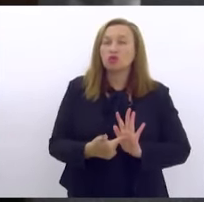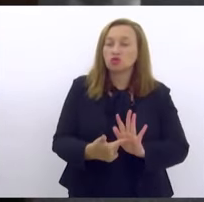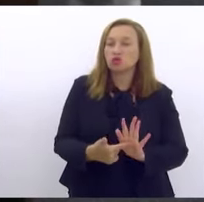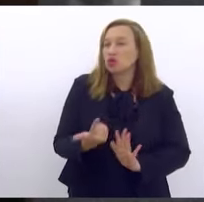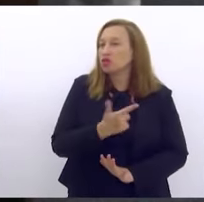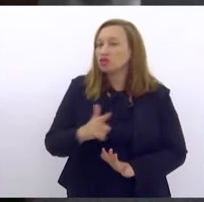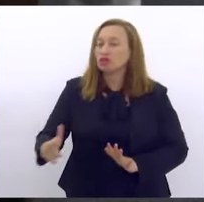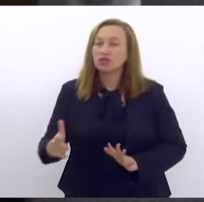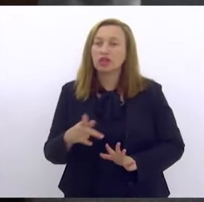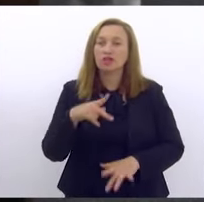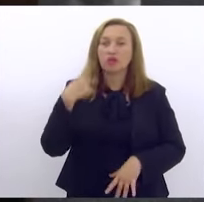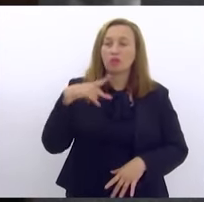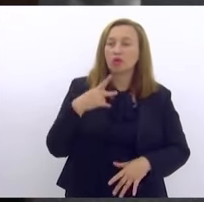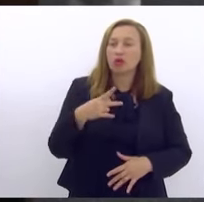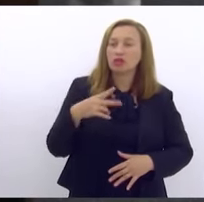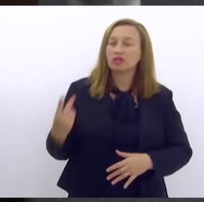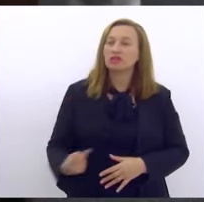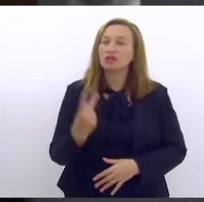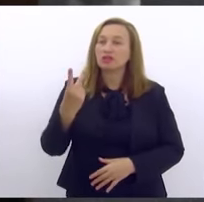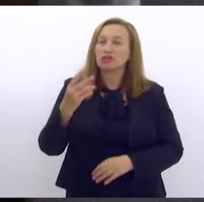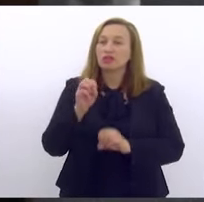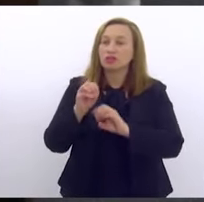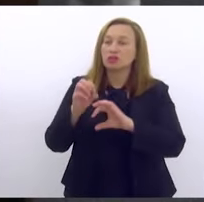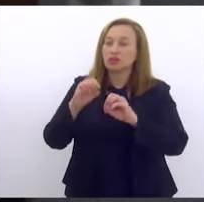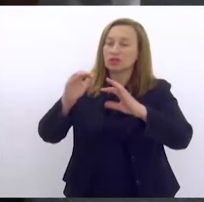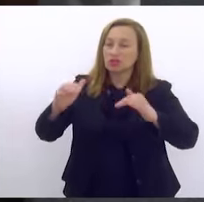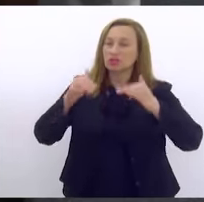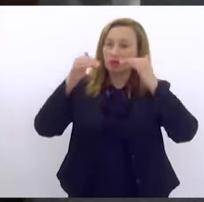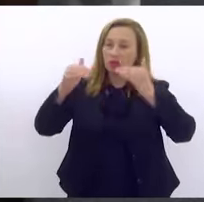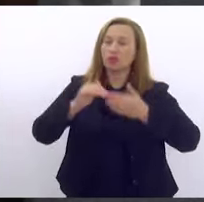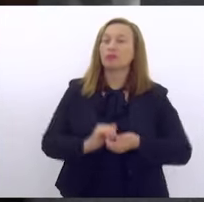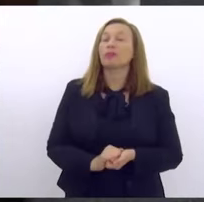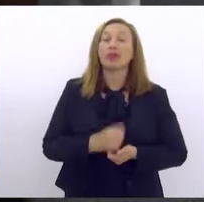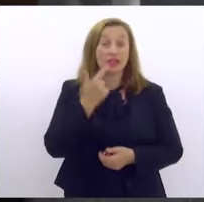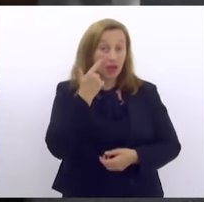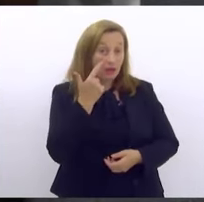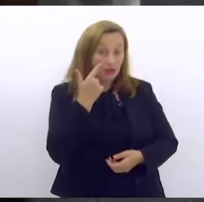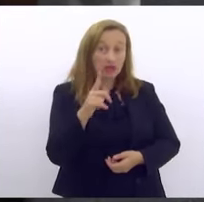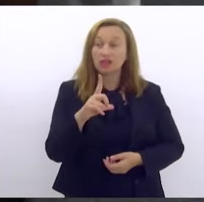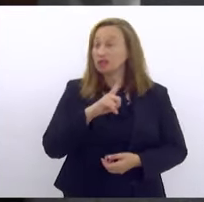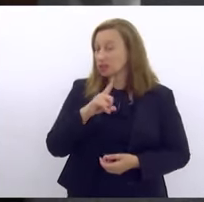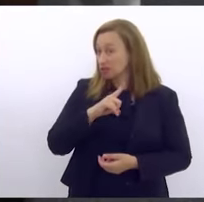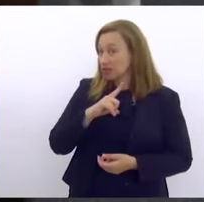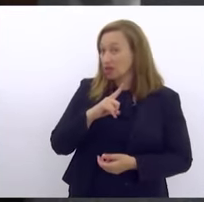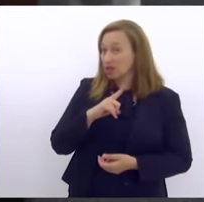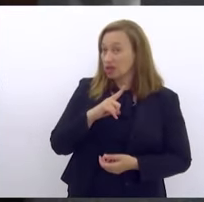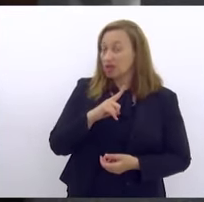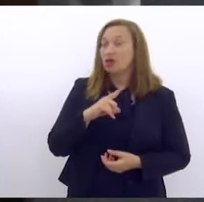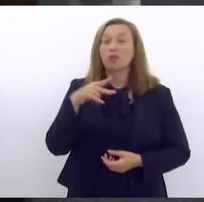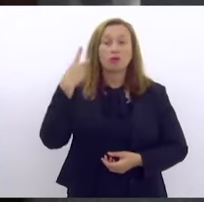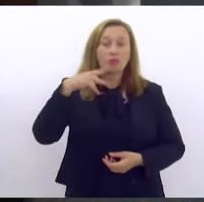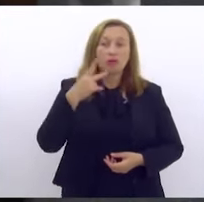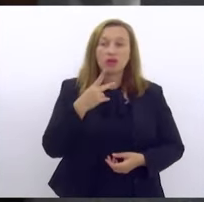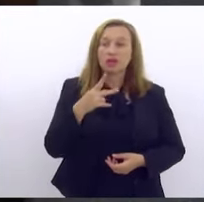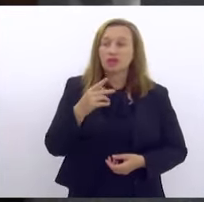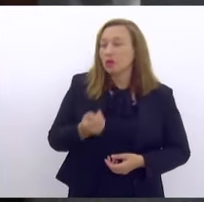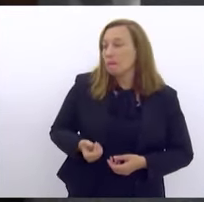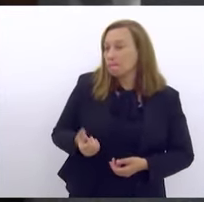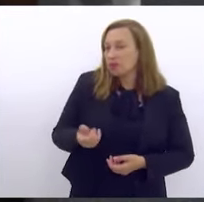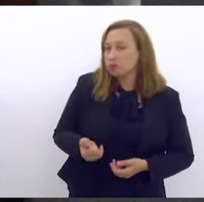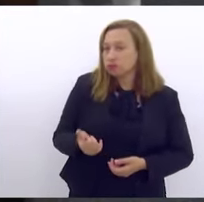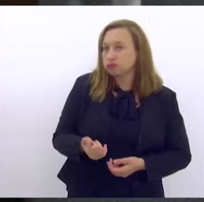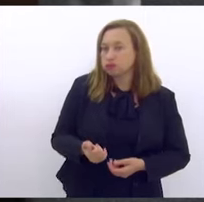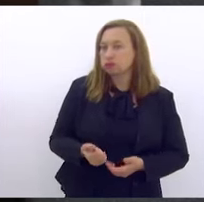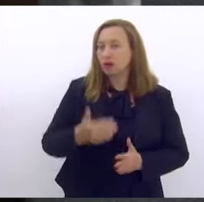uma política de valorização do magistério estadual. Então, a gente está vendo que tem a utilização de uma política de abono para cumprir